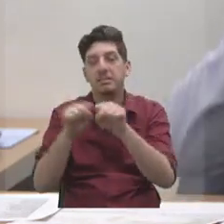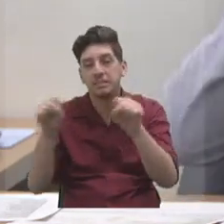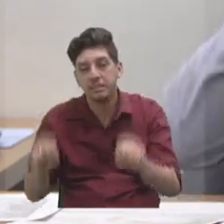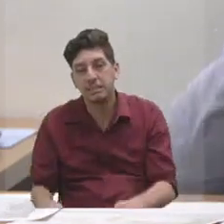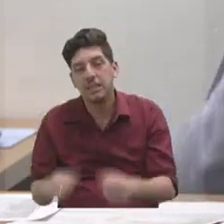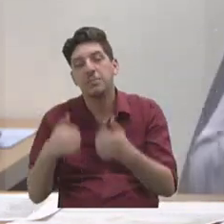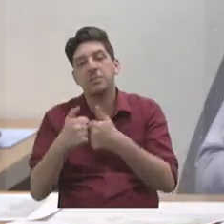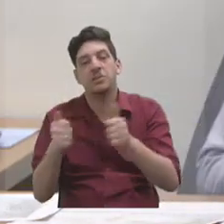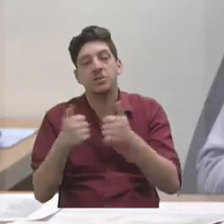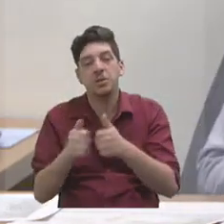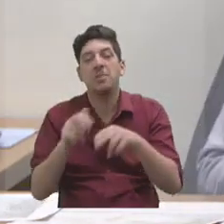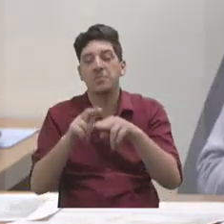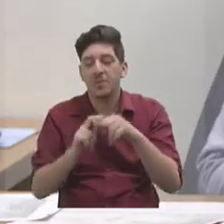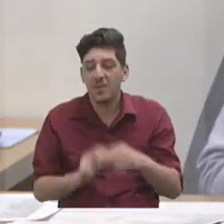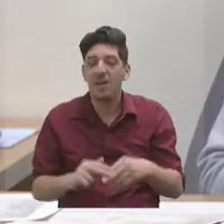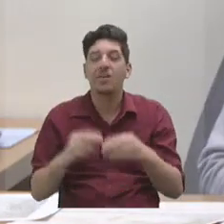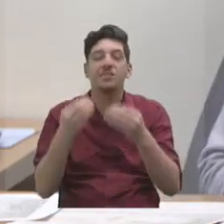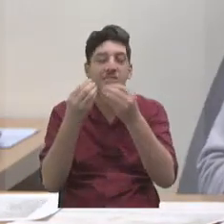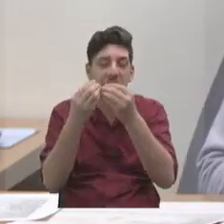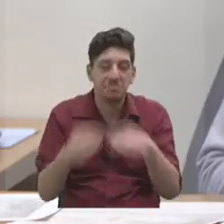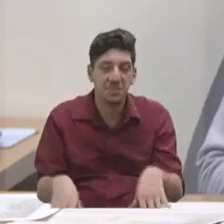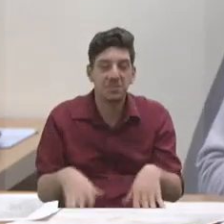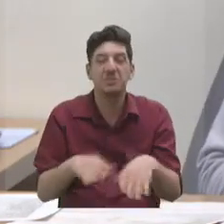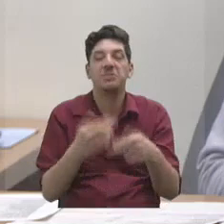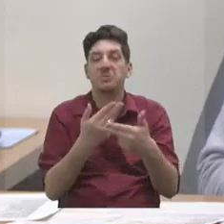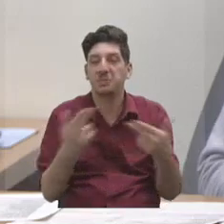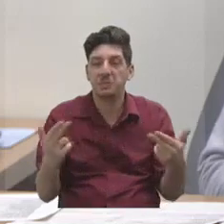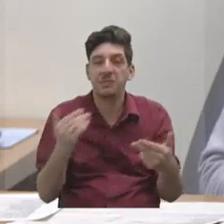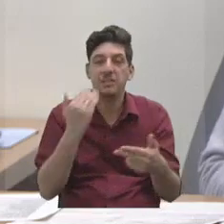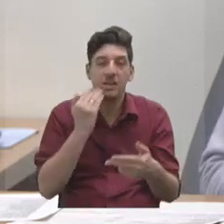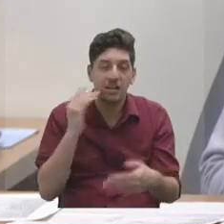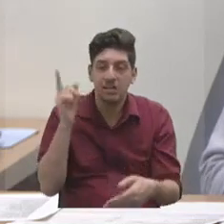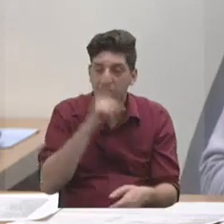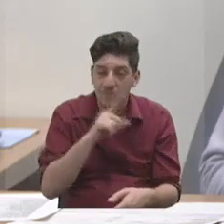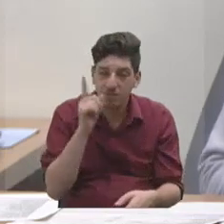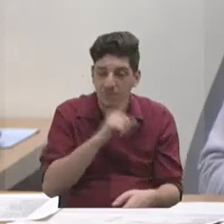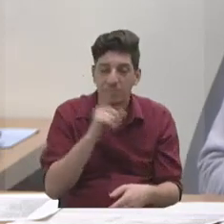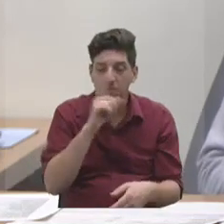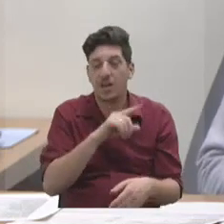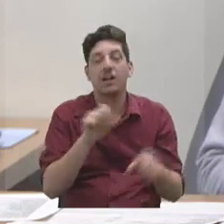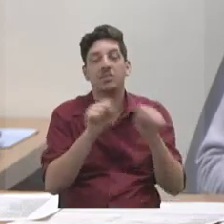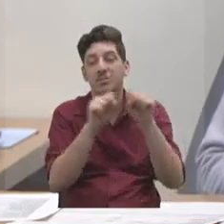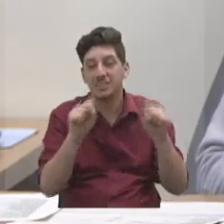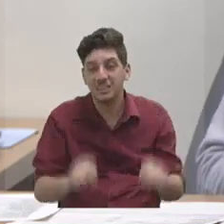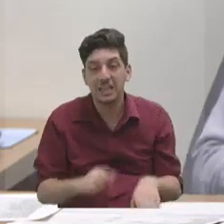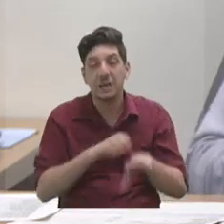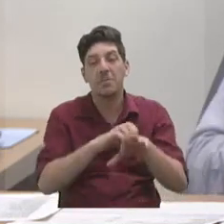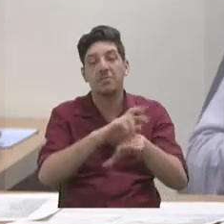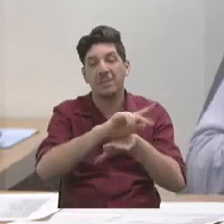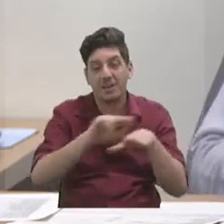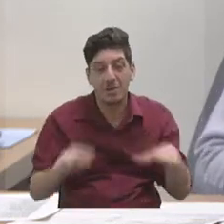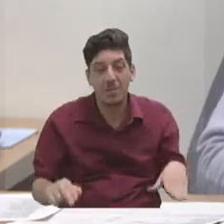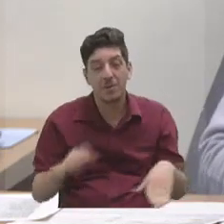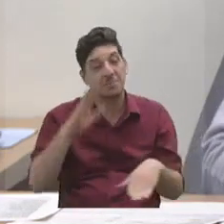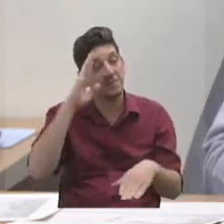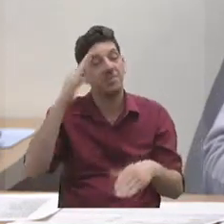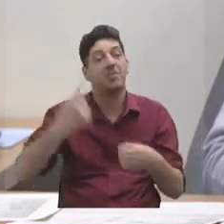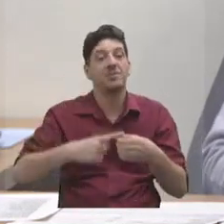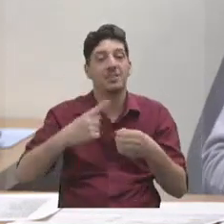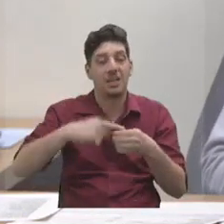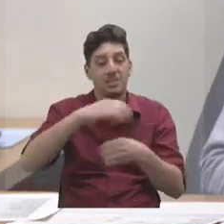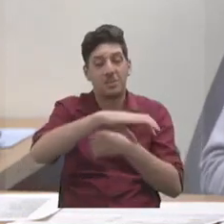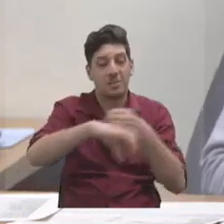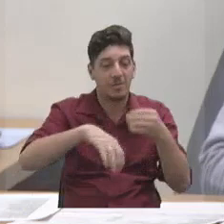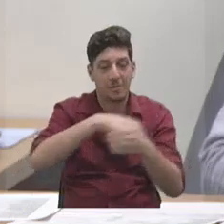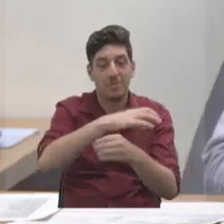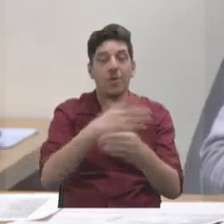precarização do sistema de transporte Metropolitano principalmente e hoje a gente tem uma realidade posta